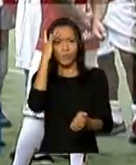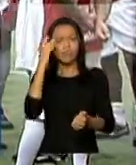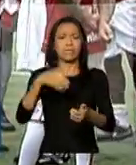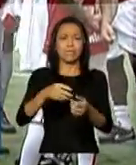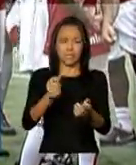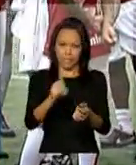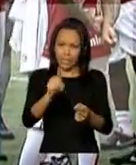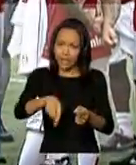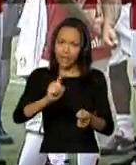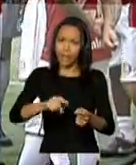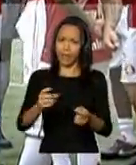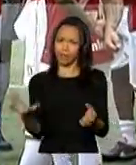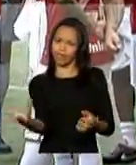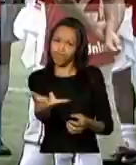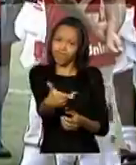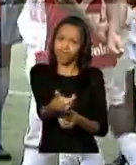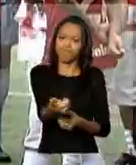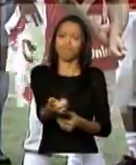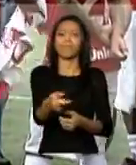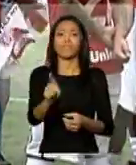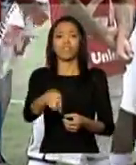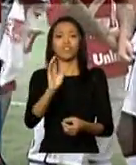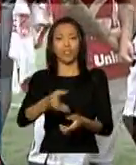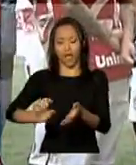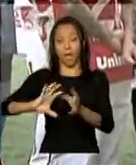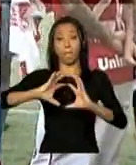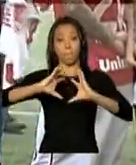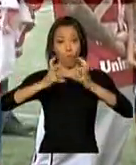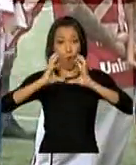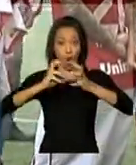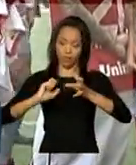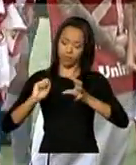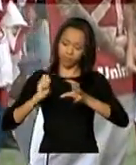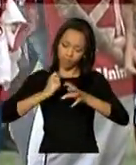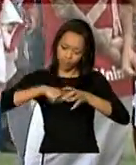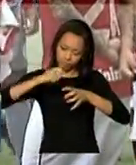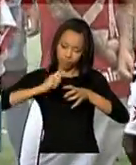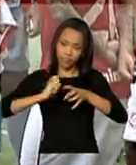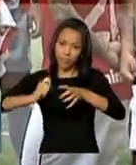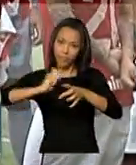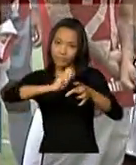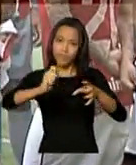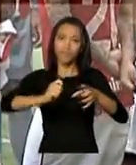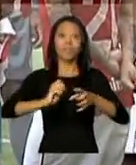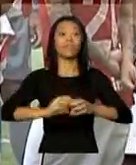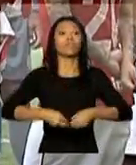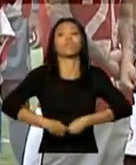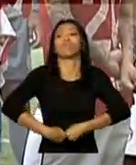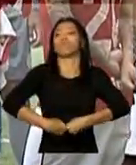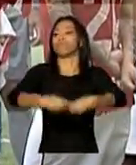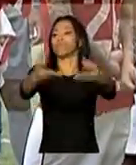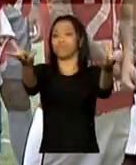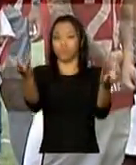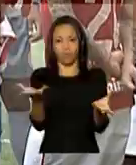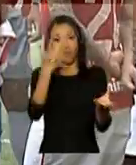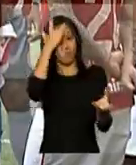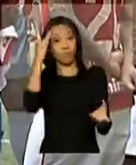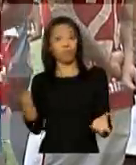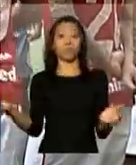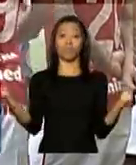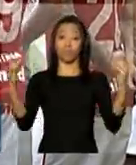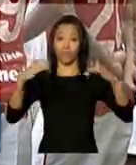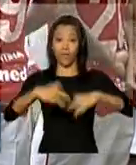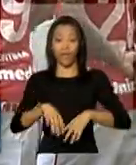titulares, craques de bola do Internacional, que autografaram bolas e vão distribuir para o público que veio aqui